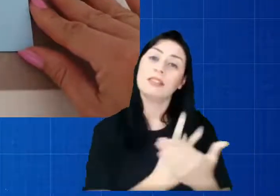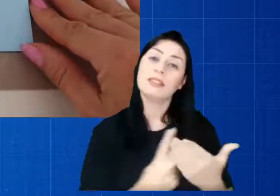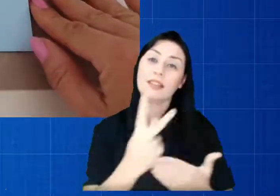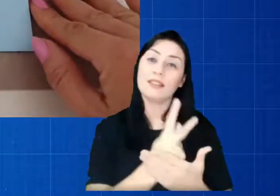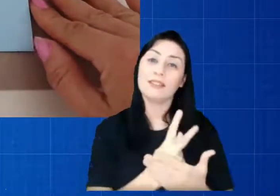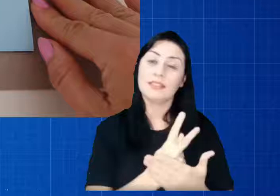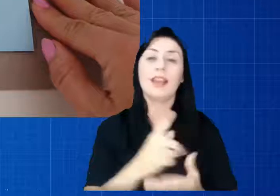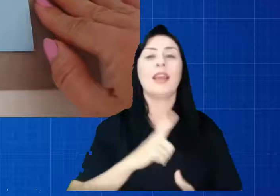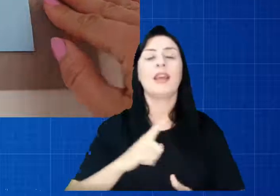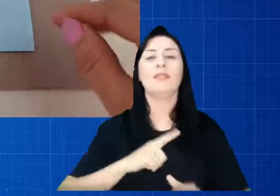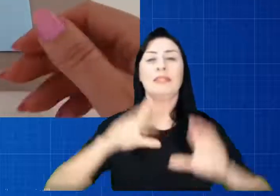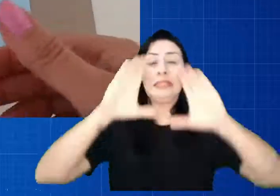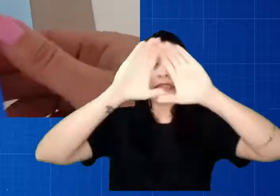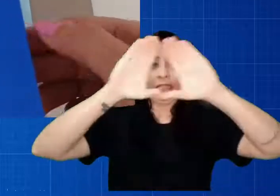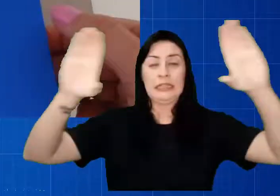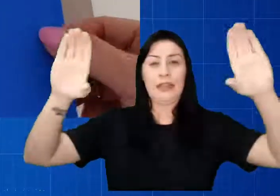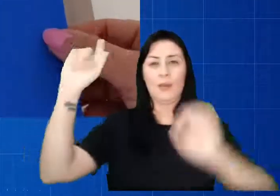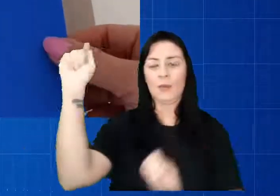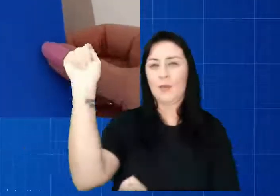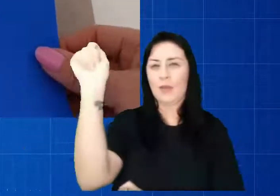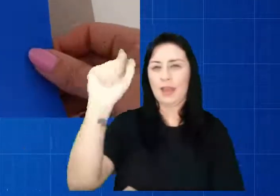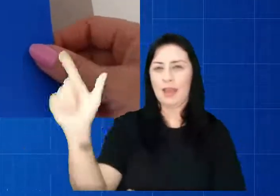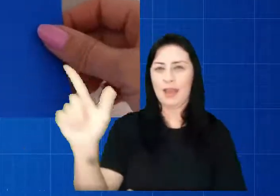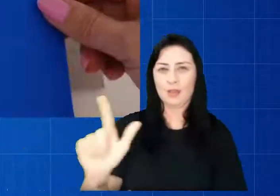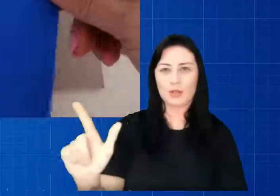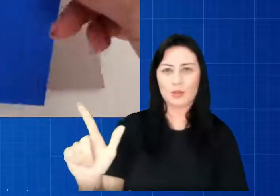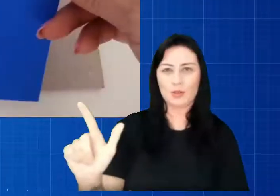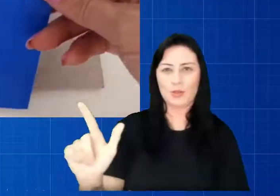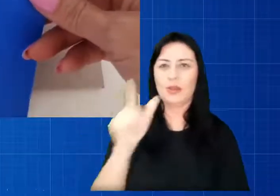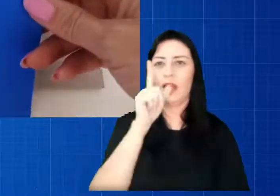azul, um mar